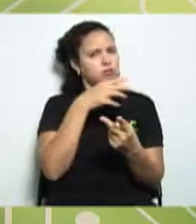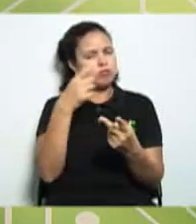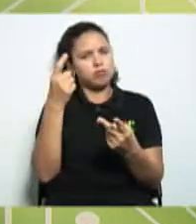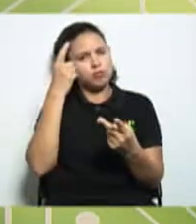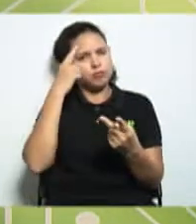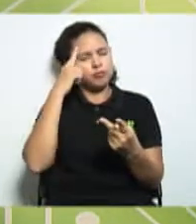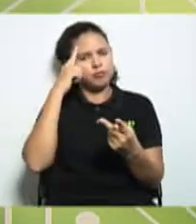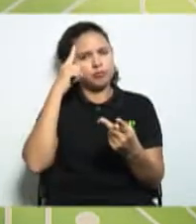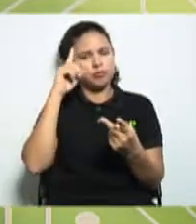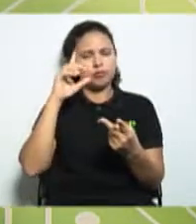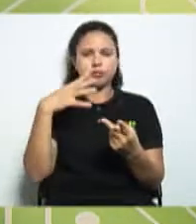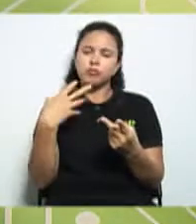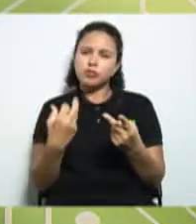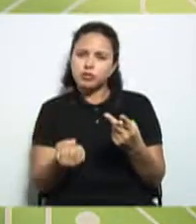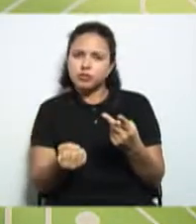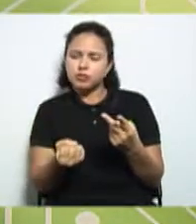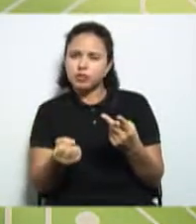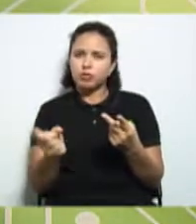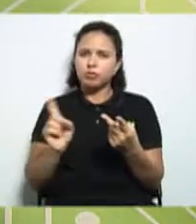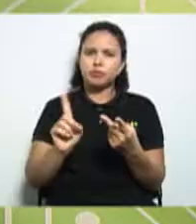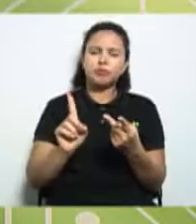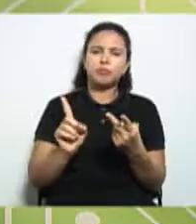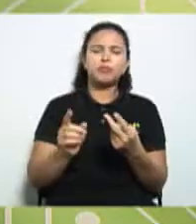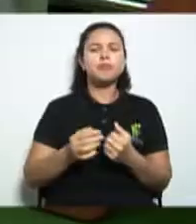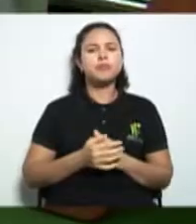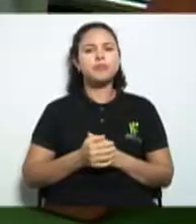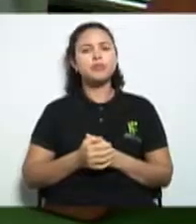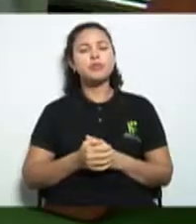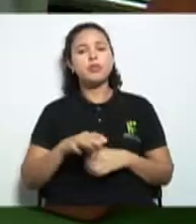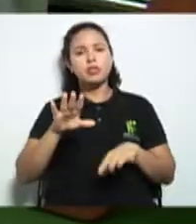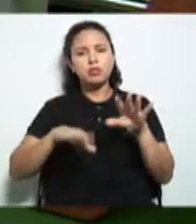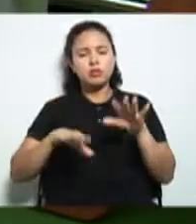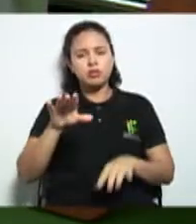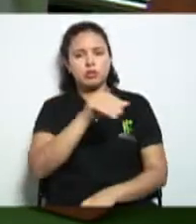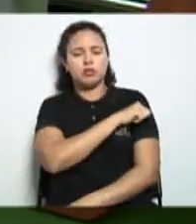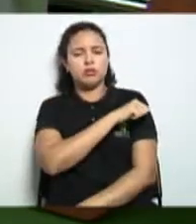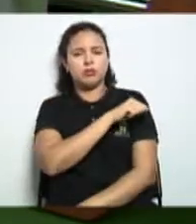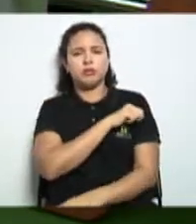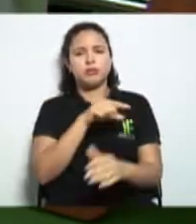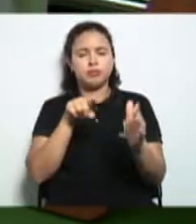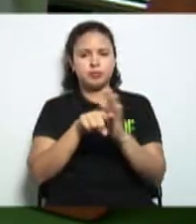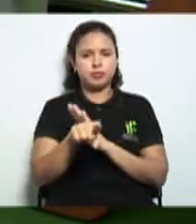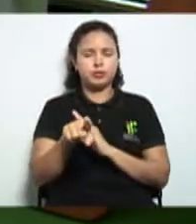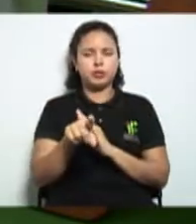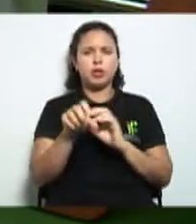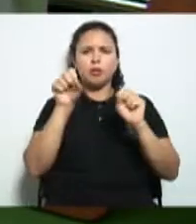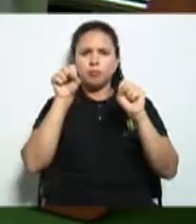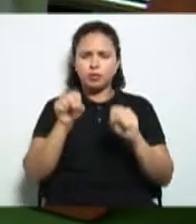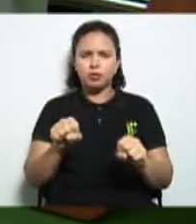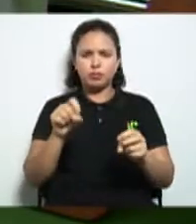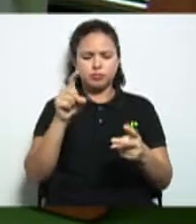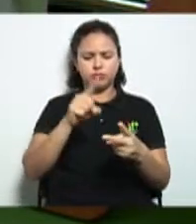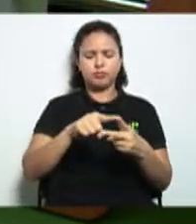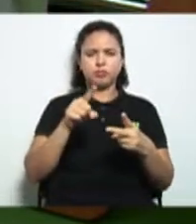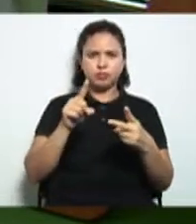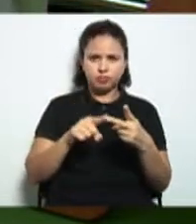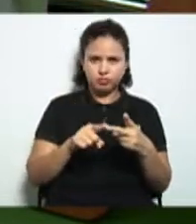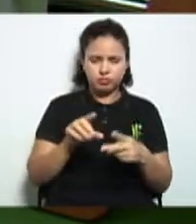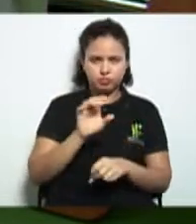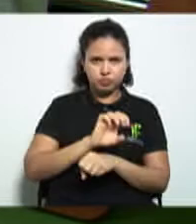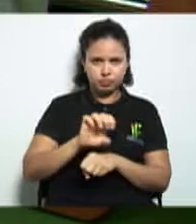vezes fica, né, professora? Os alunos às vezes eles perguntam: eu posso fazer os dois tipos de estágio?